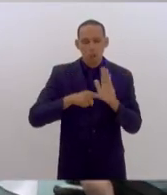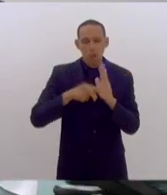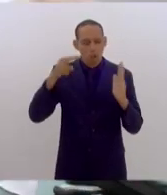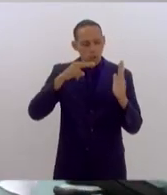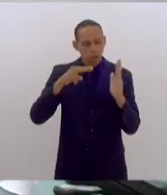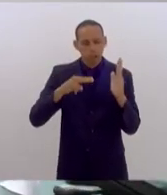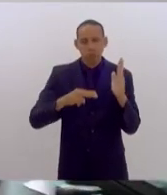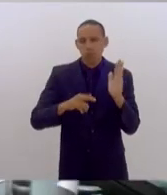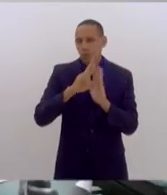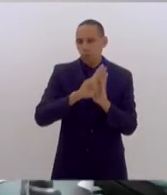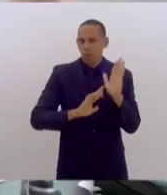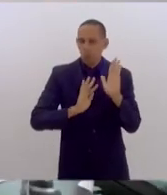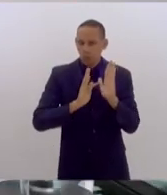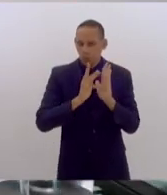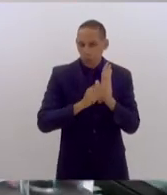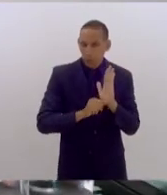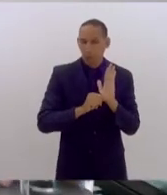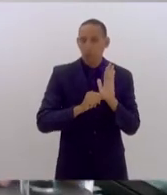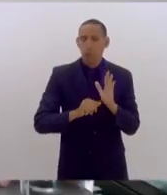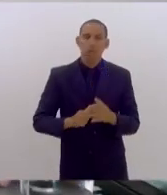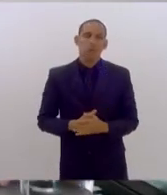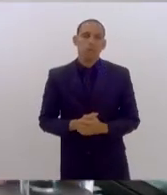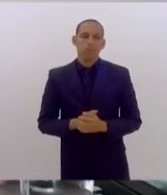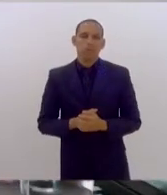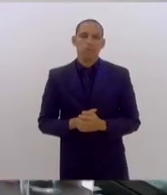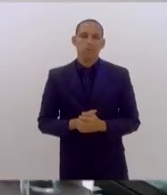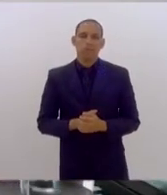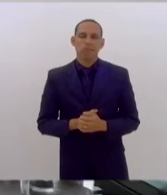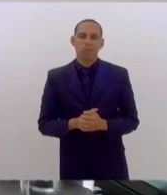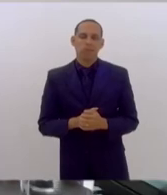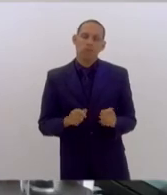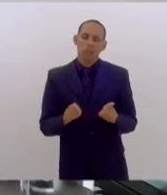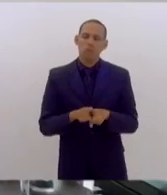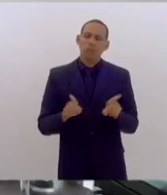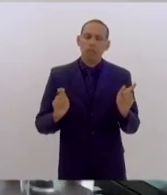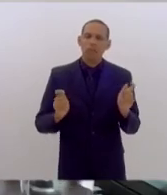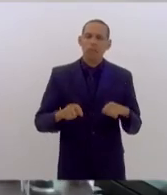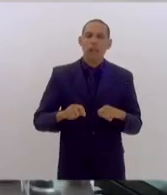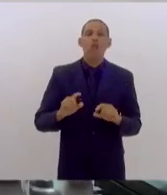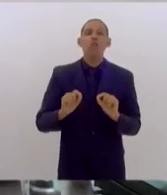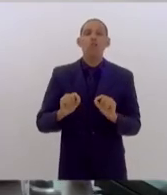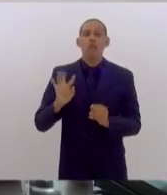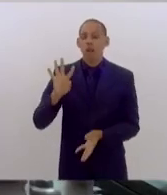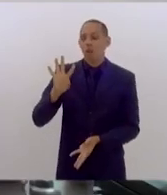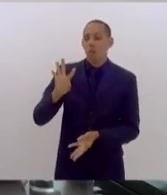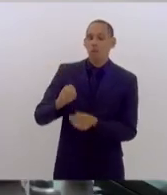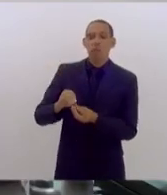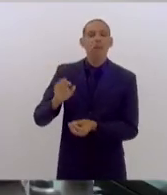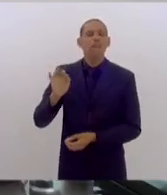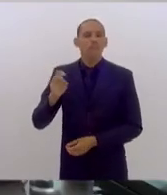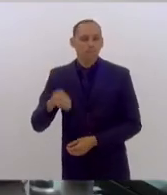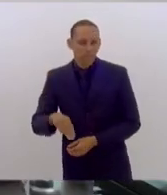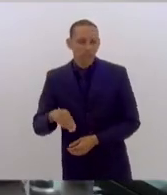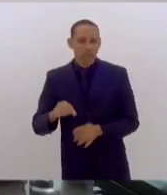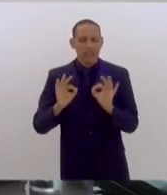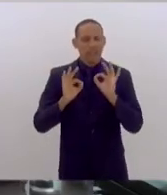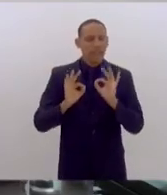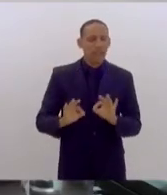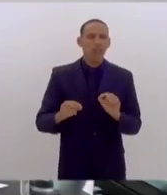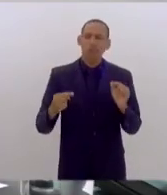a leitura do relatório e e chegar a uma versão final mais completa e mais precisa